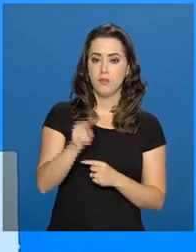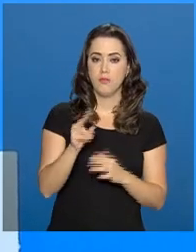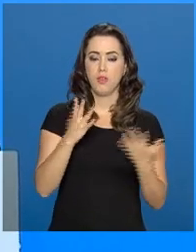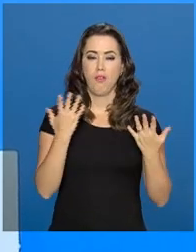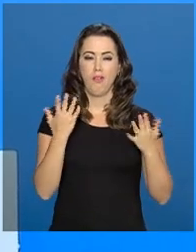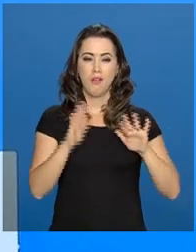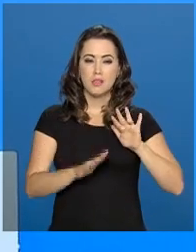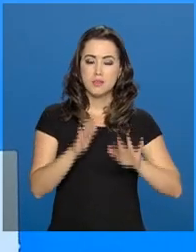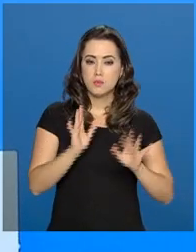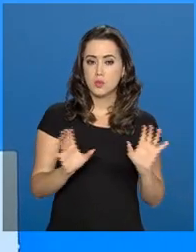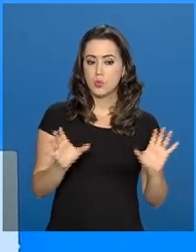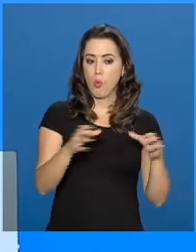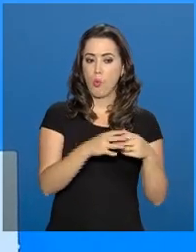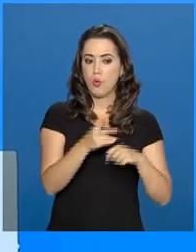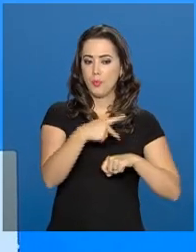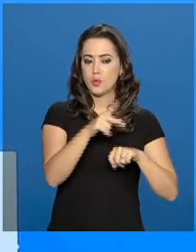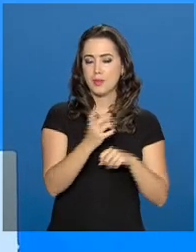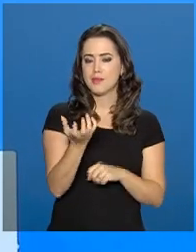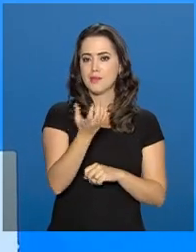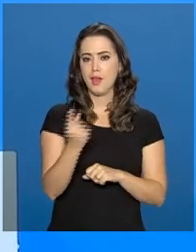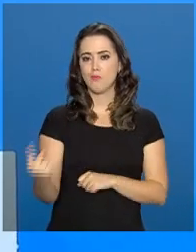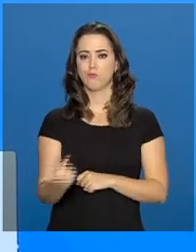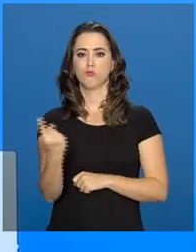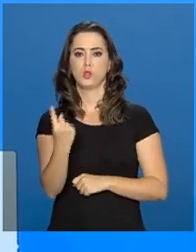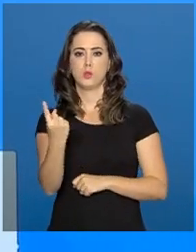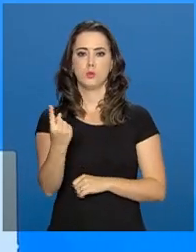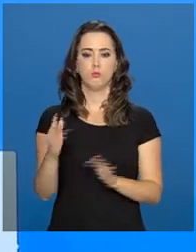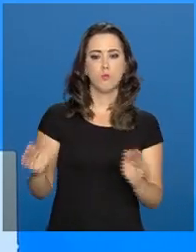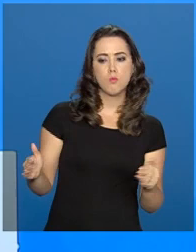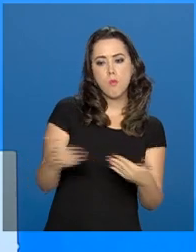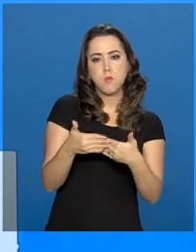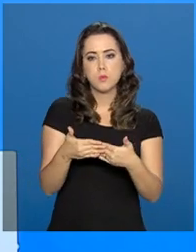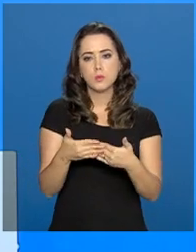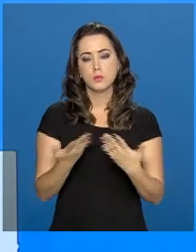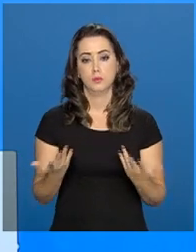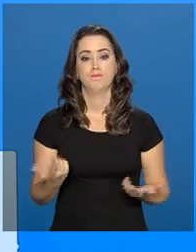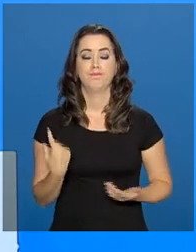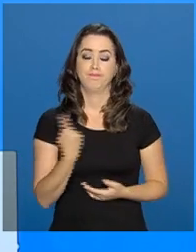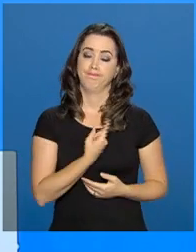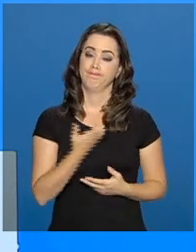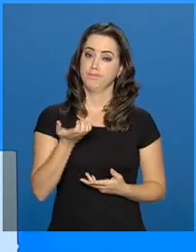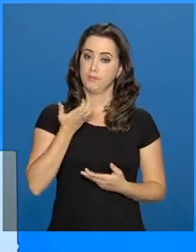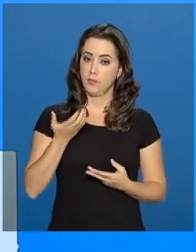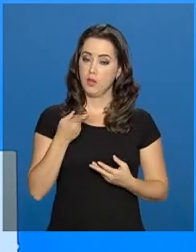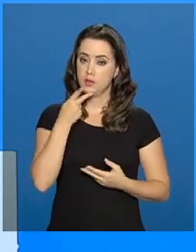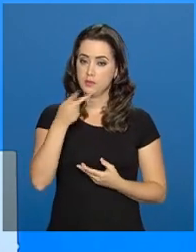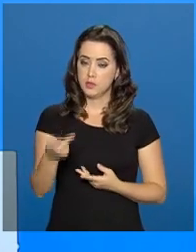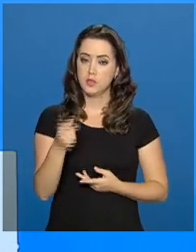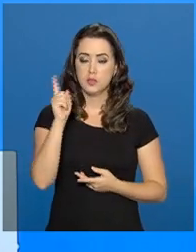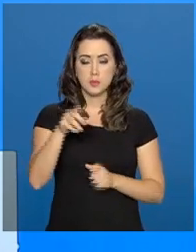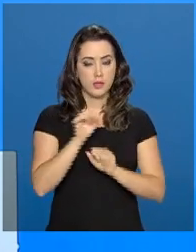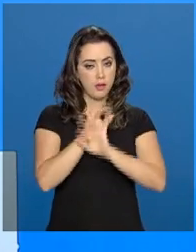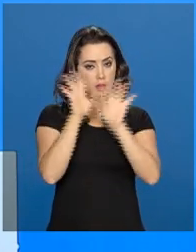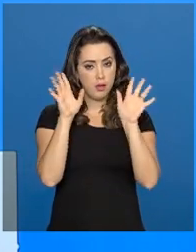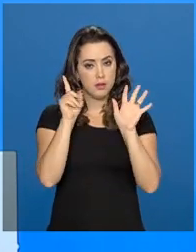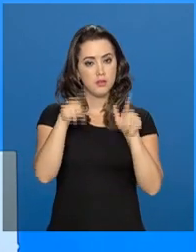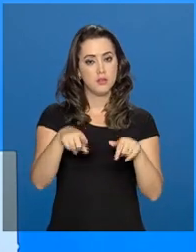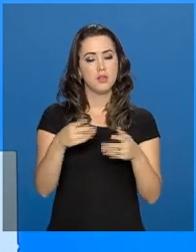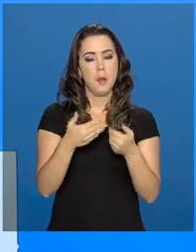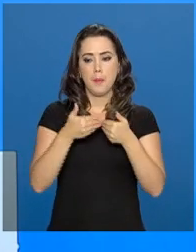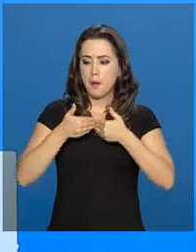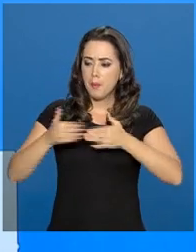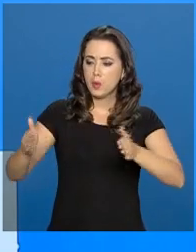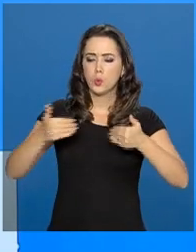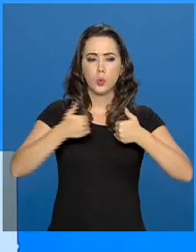alguns sustentam um certo isolacionismo. E nós, a mensagem que nós trouxemos aqui ao G20 é muito clara, é para